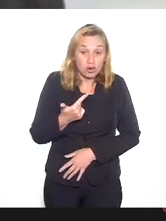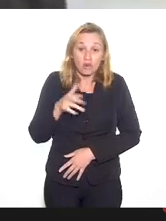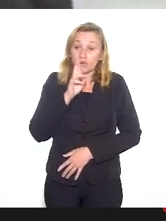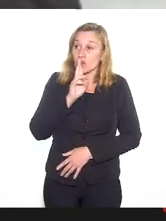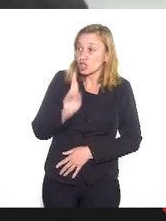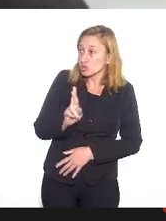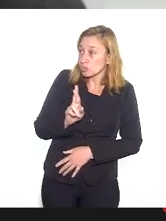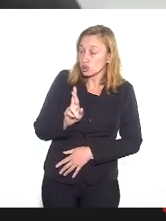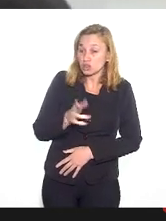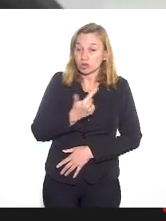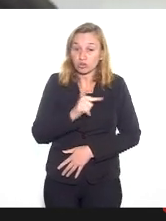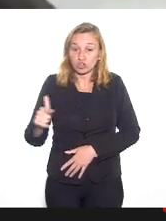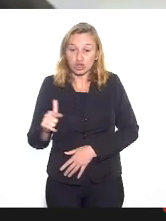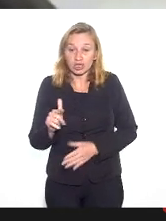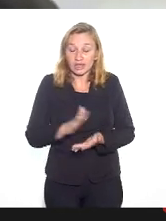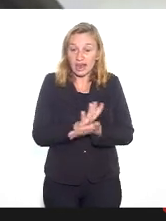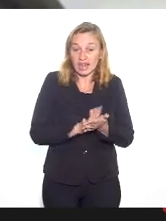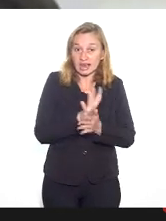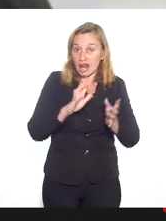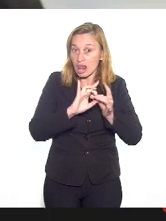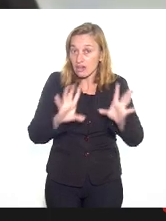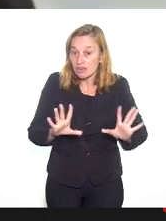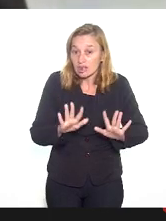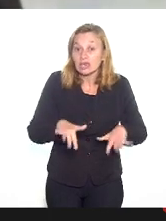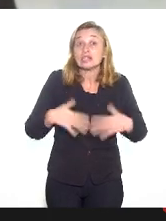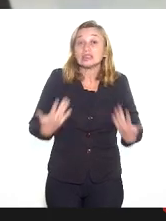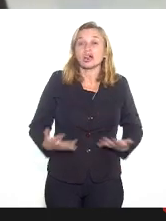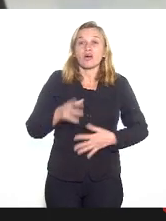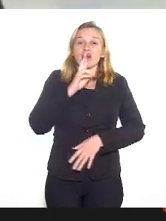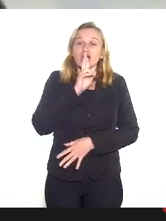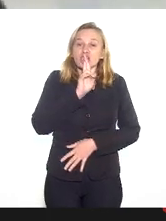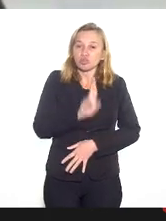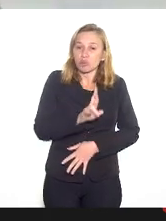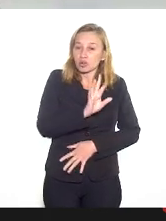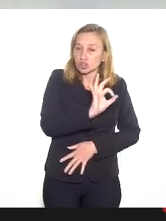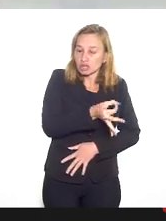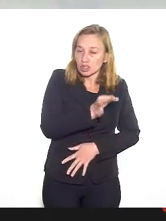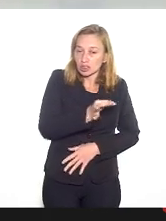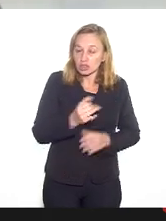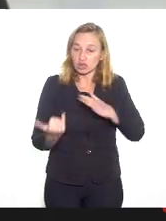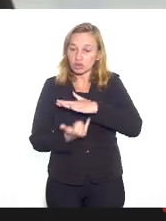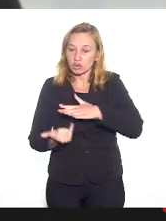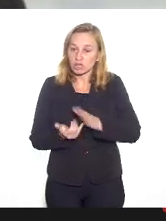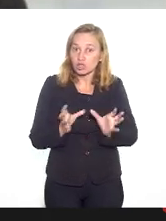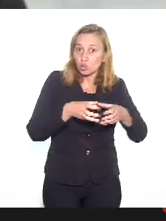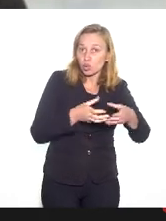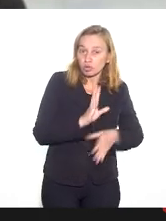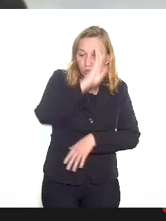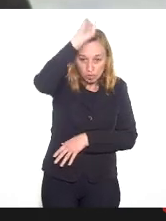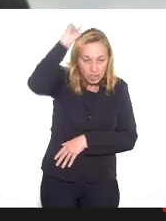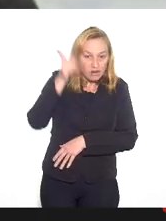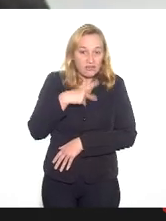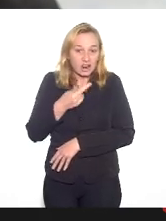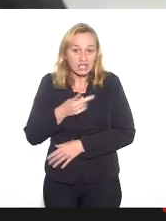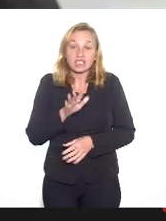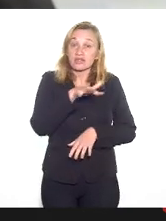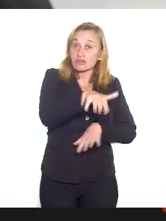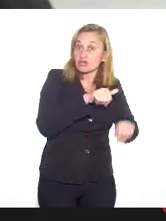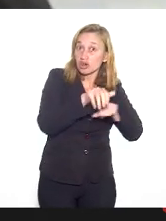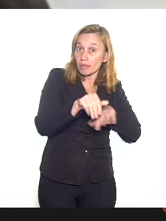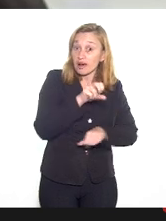não havia nenhum procedimento aberto. Então, uma resposta evasiva por parte institucional da corporação, dizendo que vai